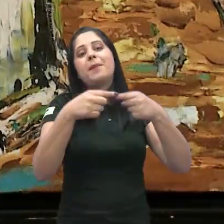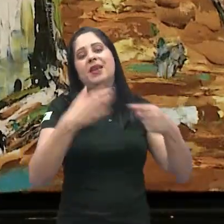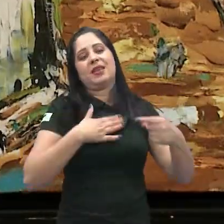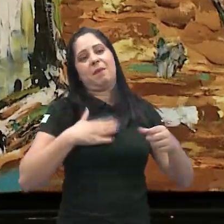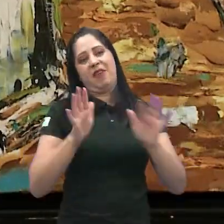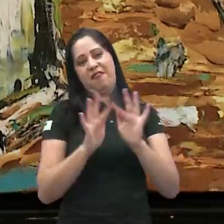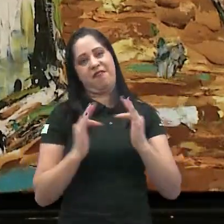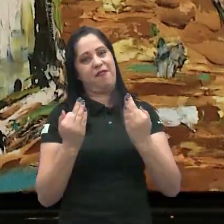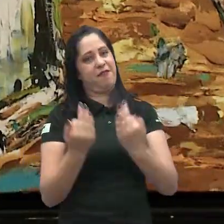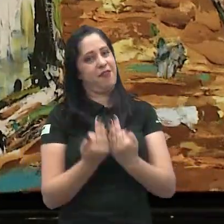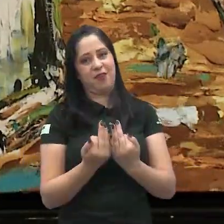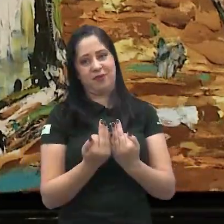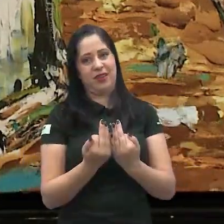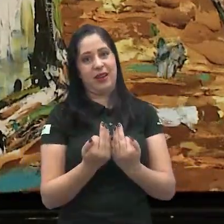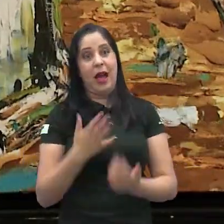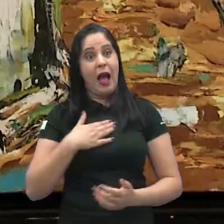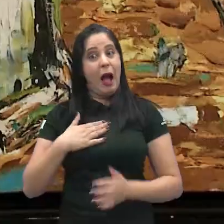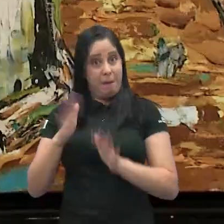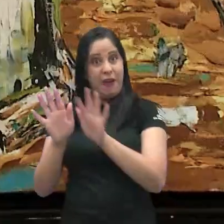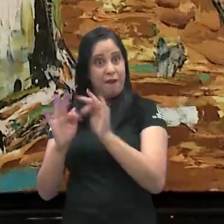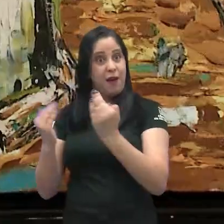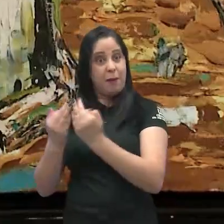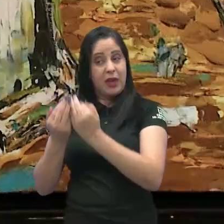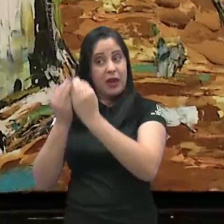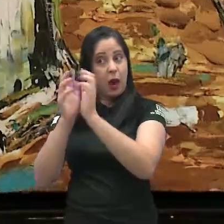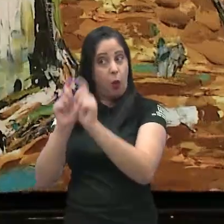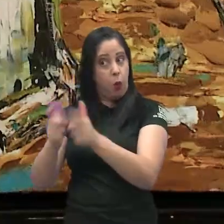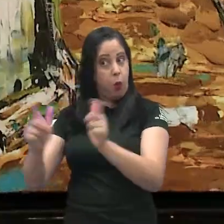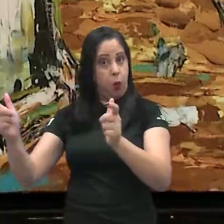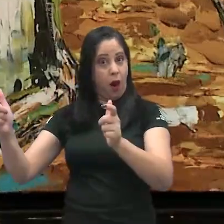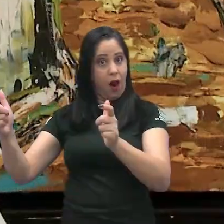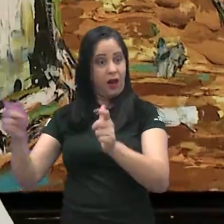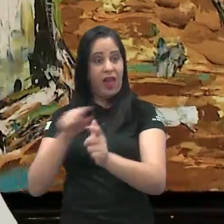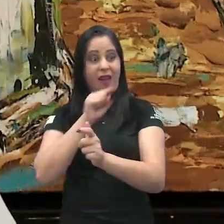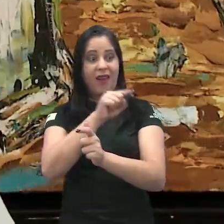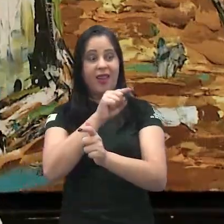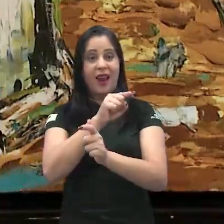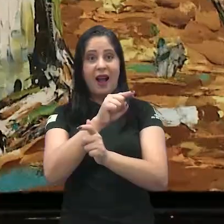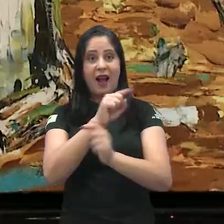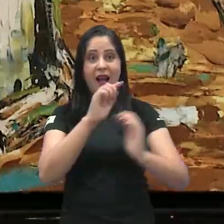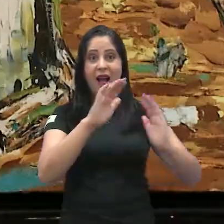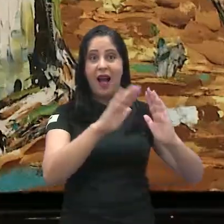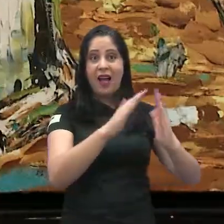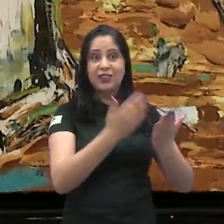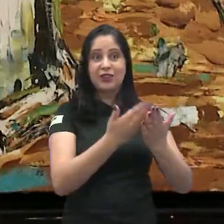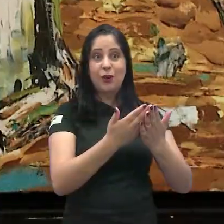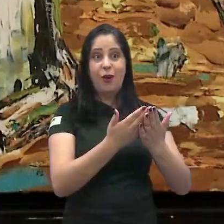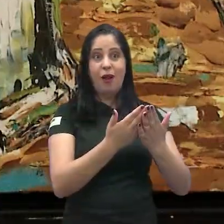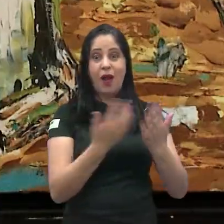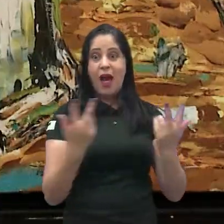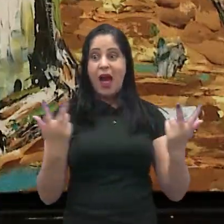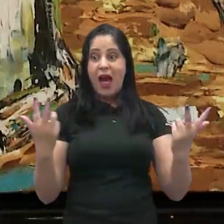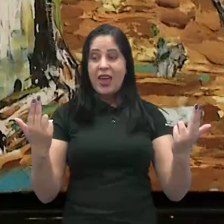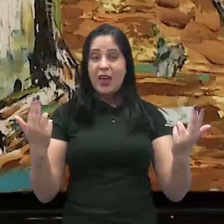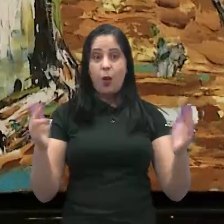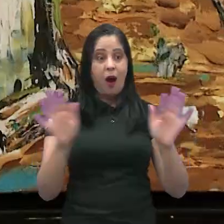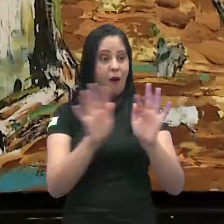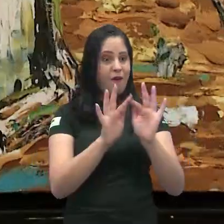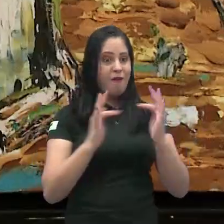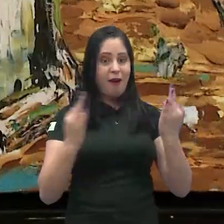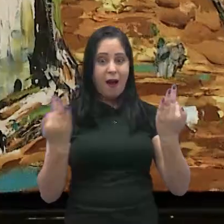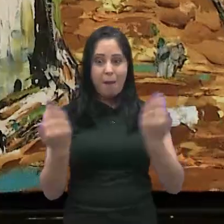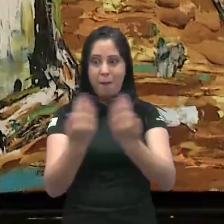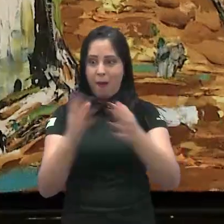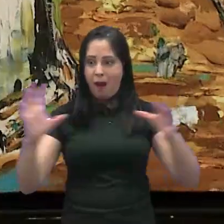já não era pequena, era muito grande, e o Éden Lar era uma extensão dessa família. E ao longo